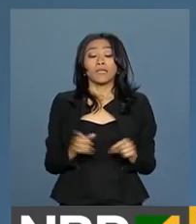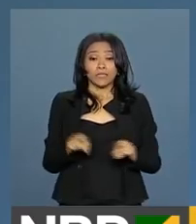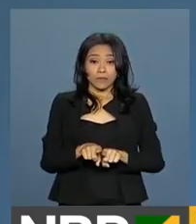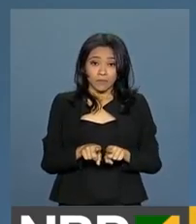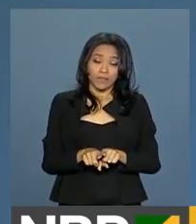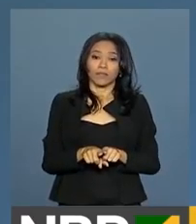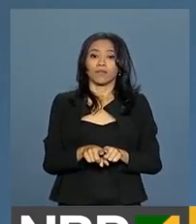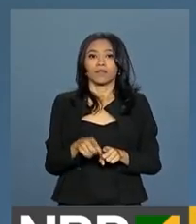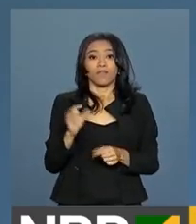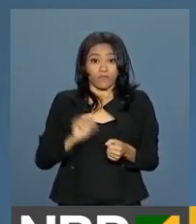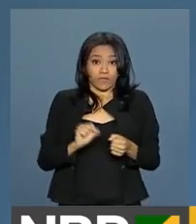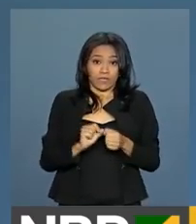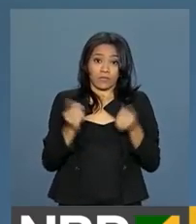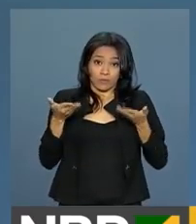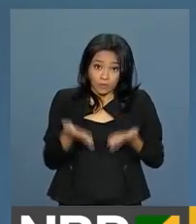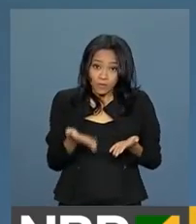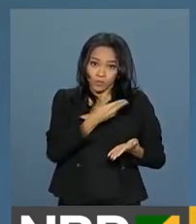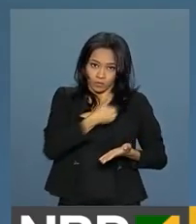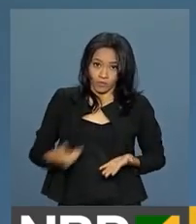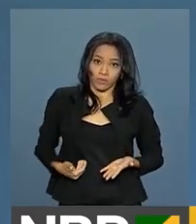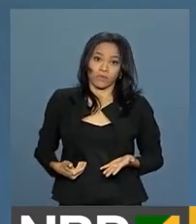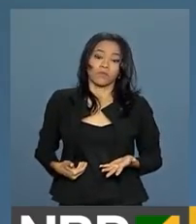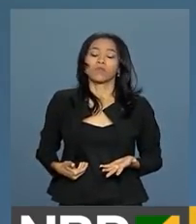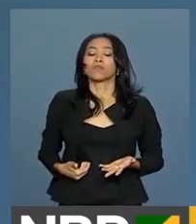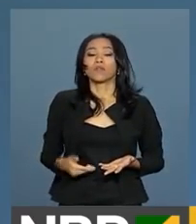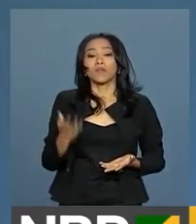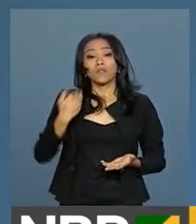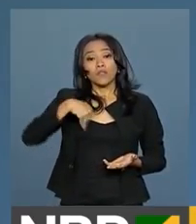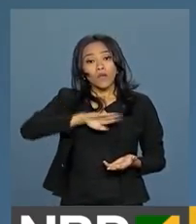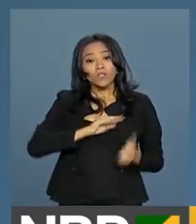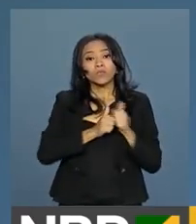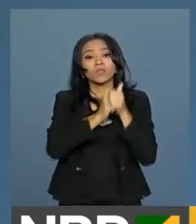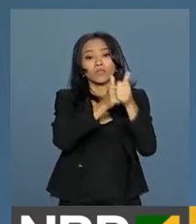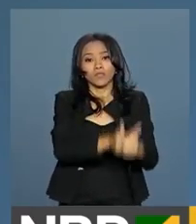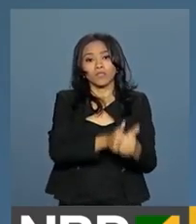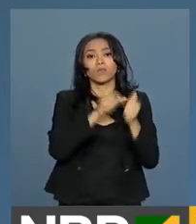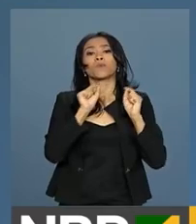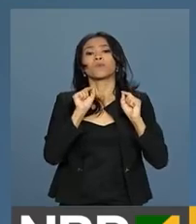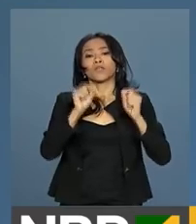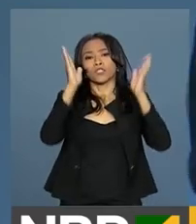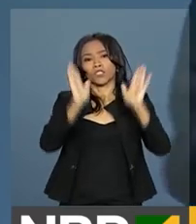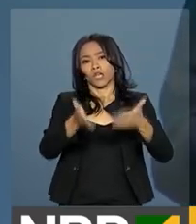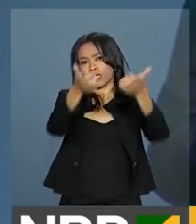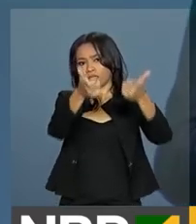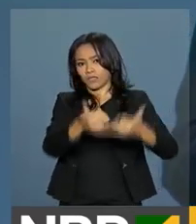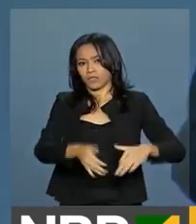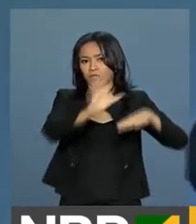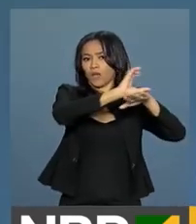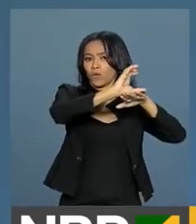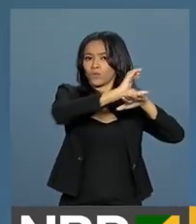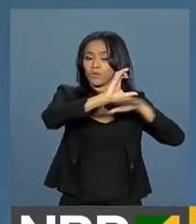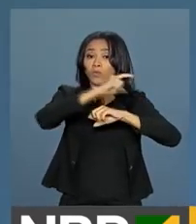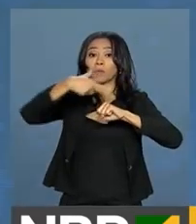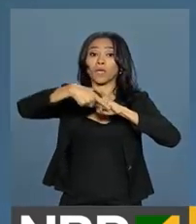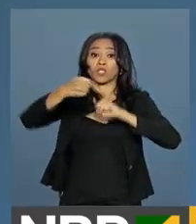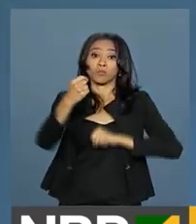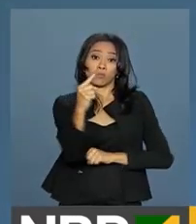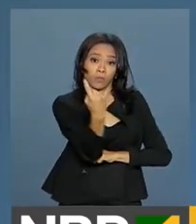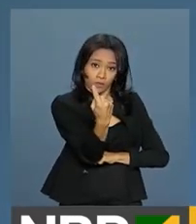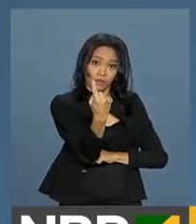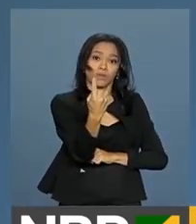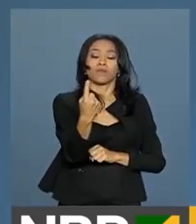estamos cumprindo o que estabelece a nossa constituição federal que logo no seu artigo 1º